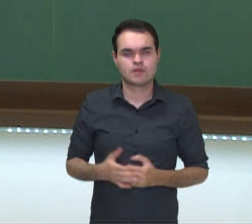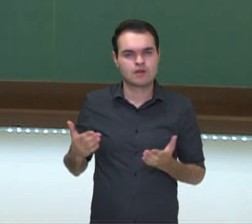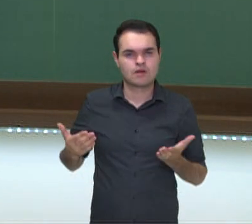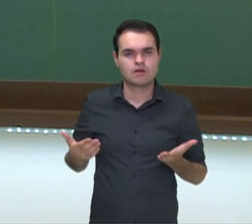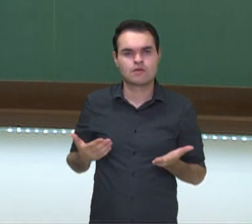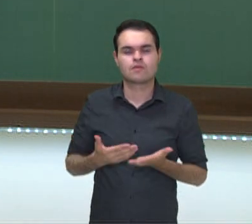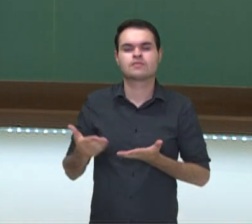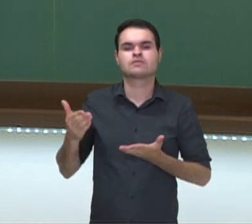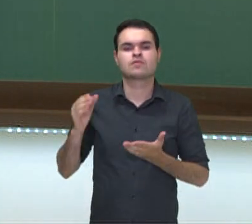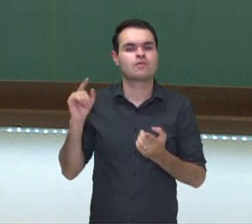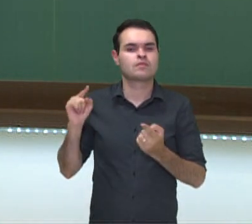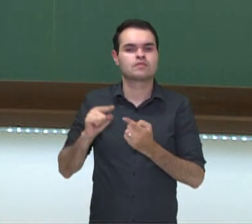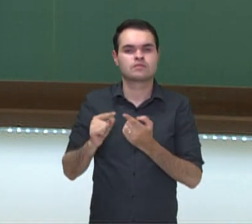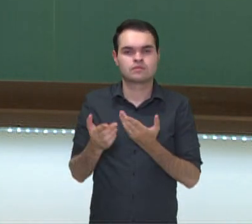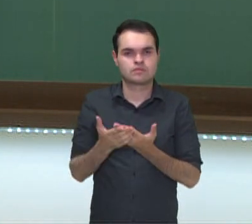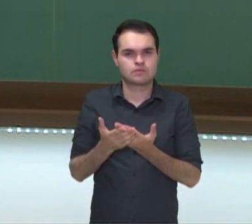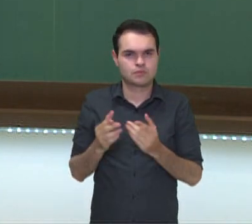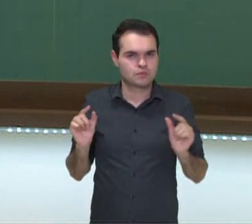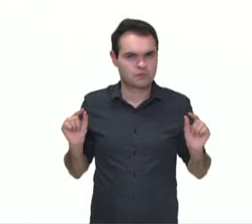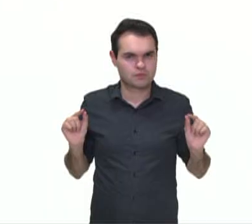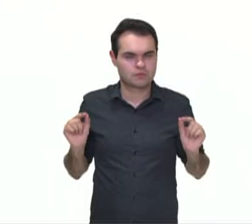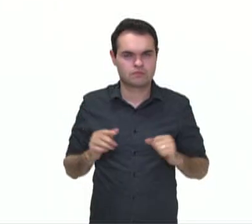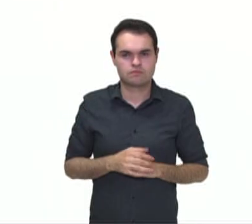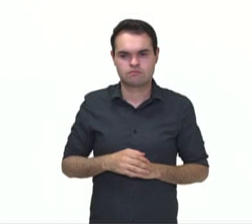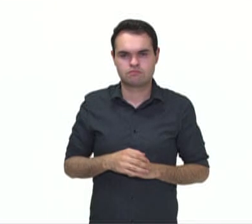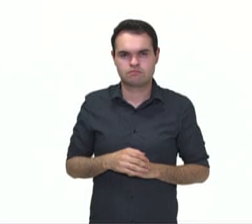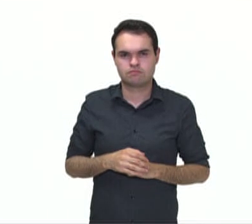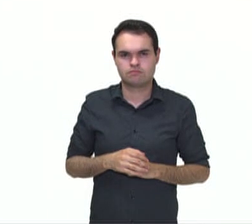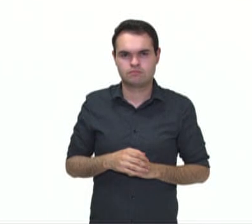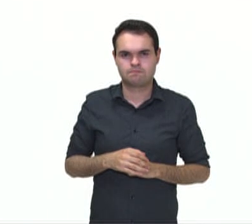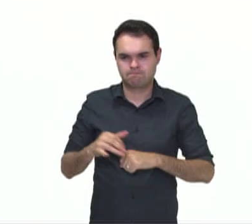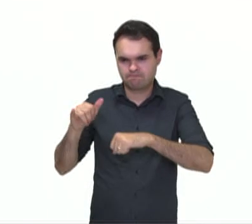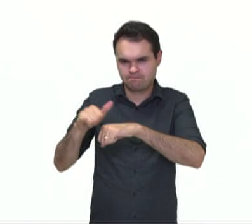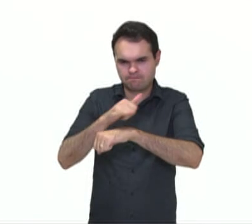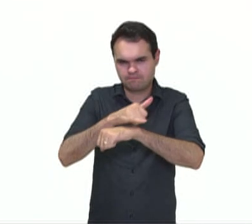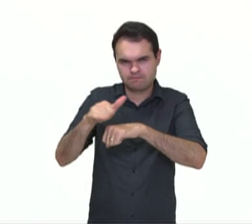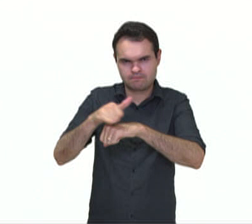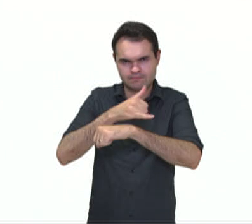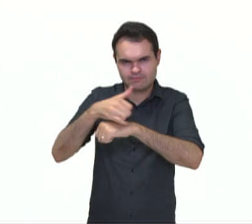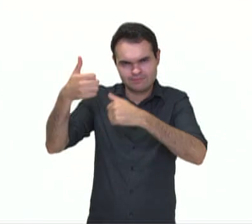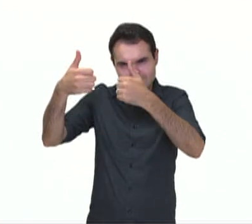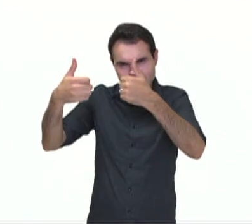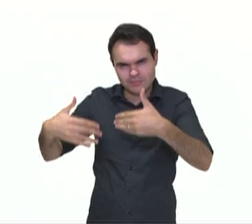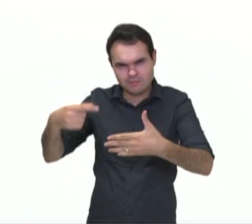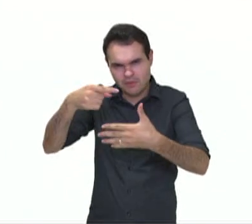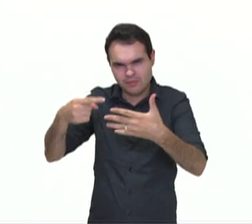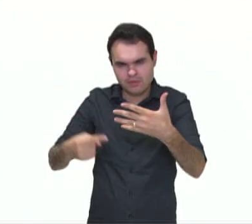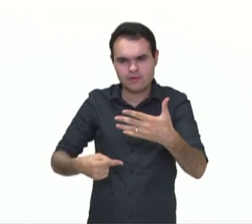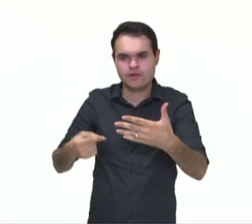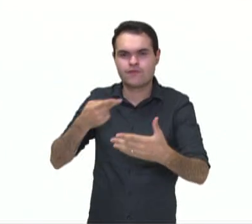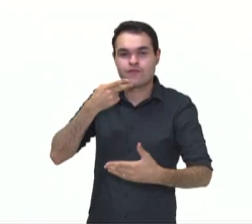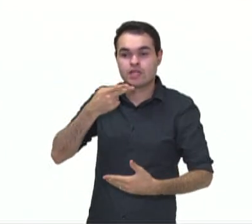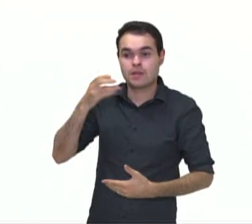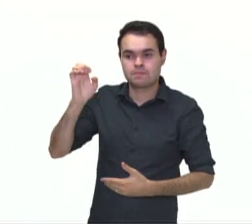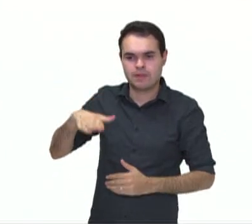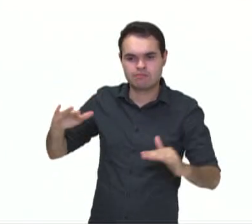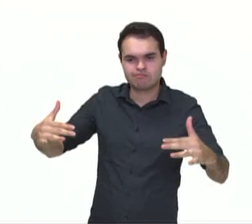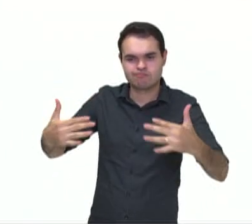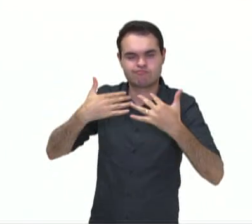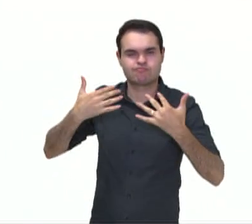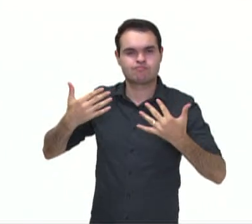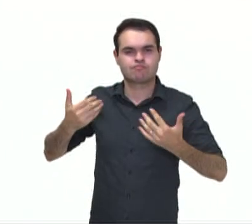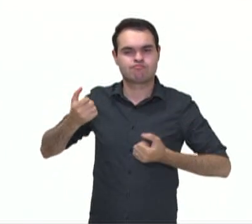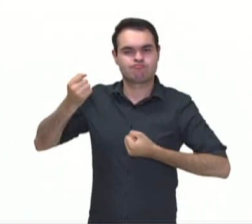aula de hoje. Na aula de hoje, o objetivo é identificar estratégias para falar bem em público com